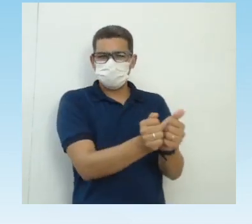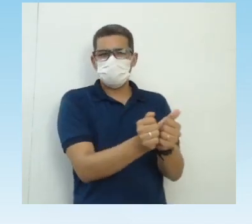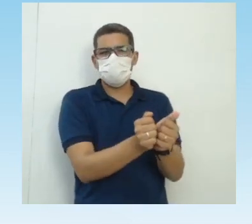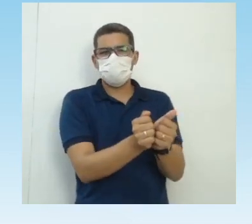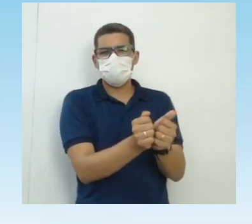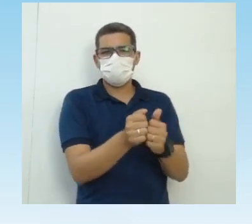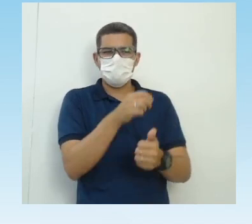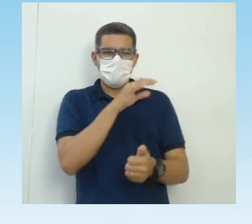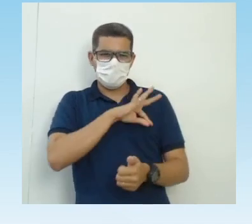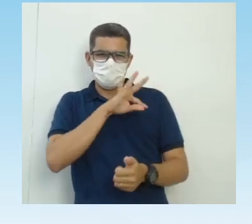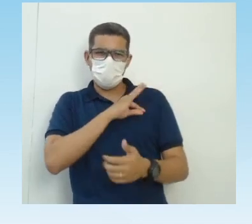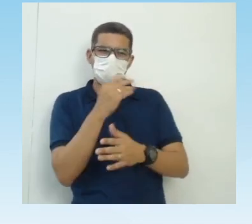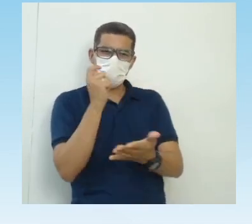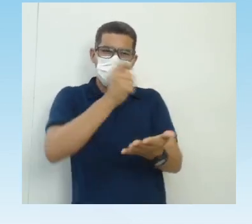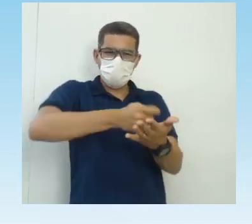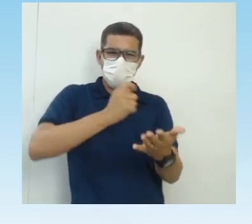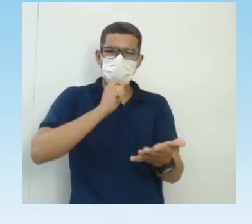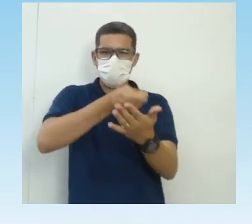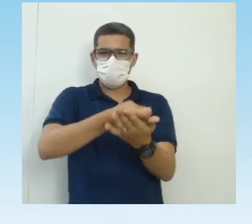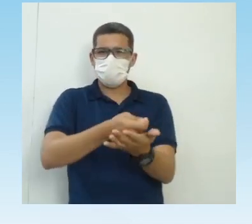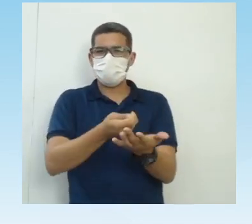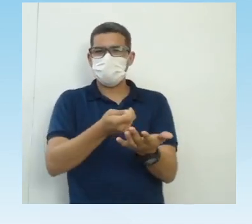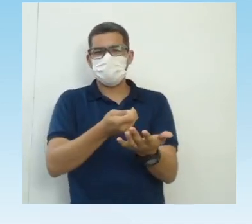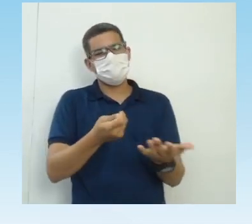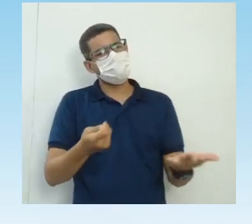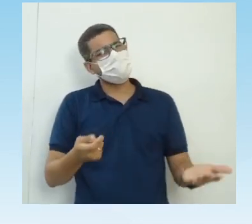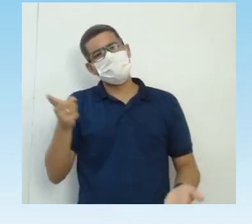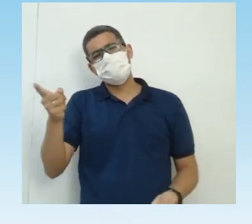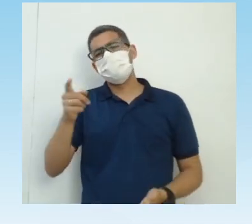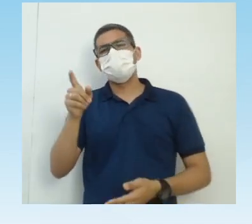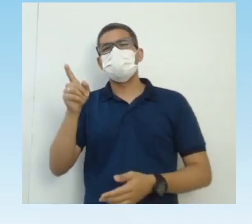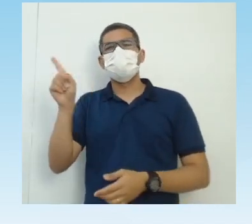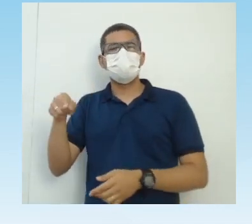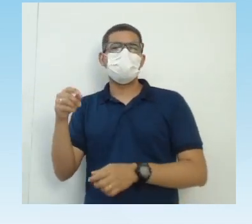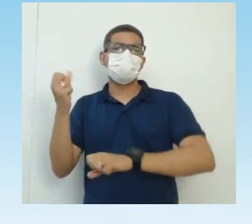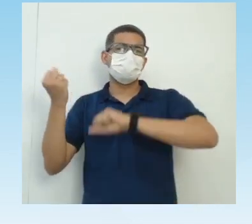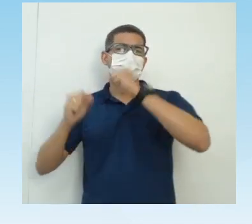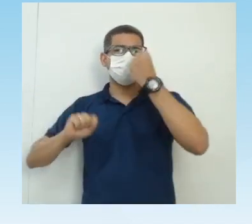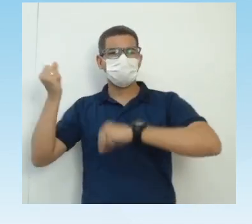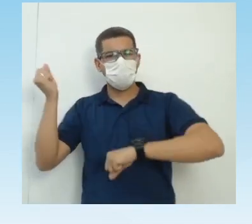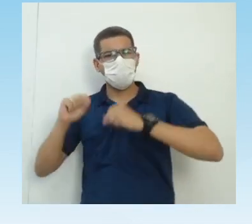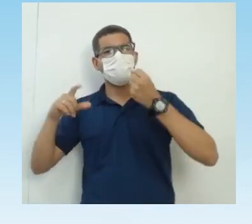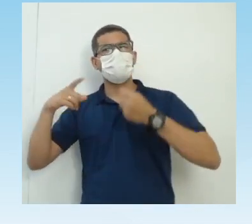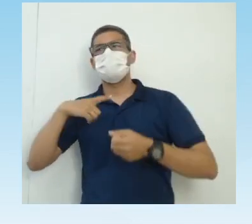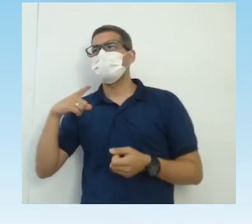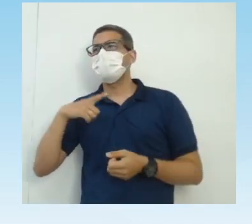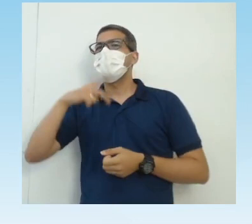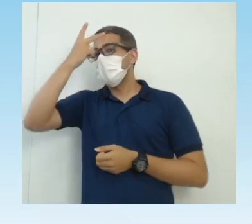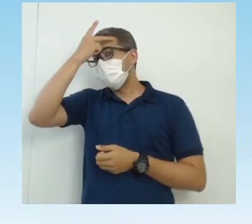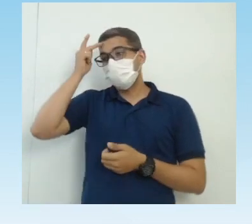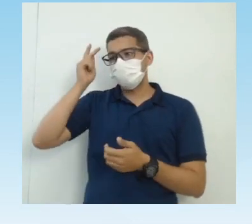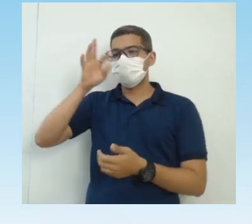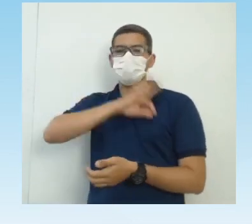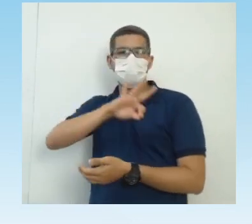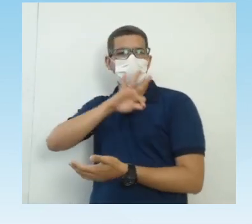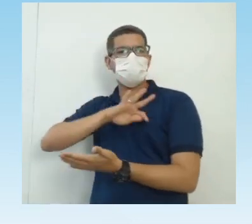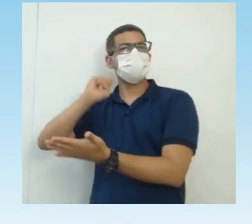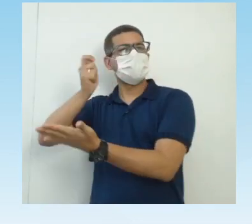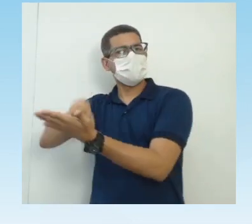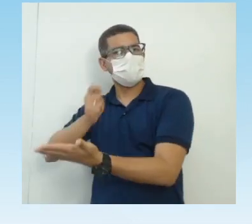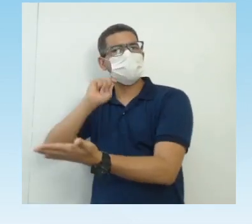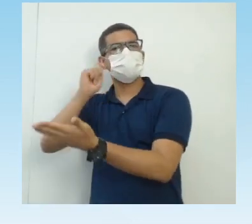não recebe salário. E a burguesia é industrializada, a burguesia tem indústrias, ela quer que a galera receba salário para fazer o